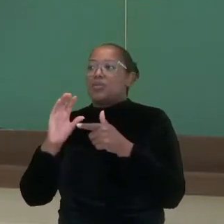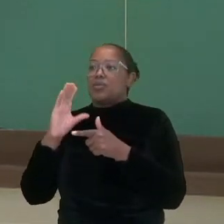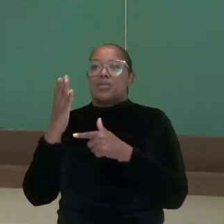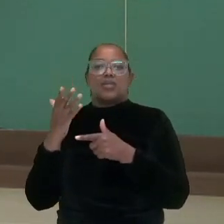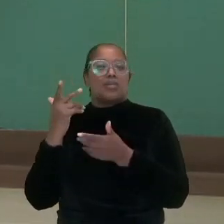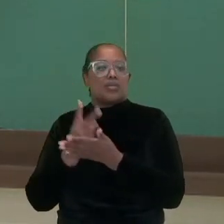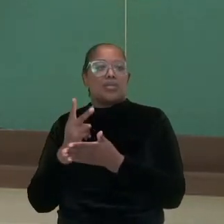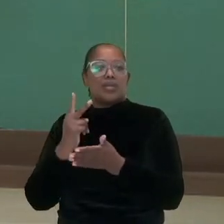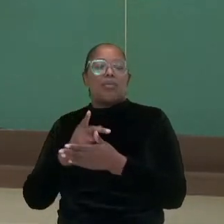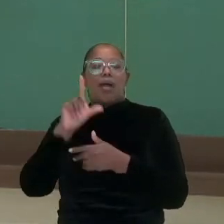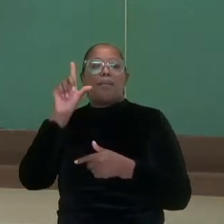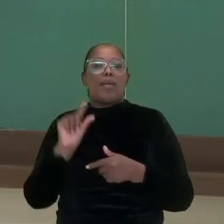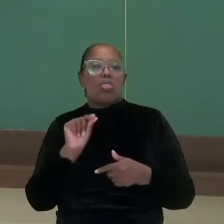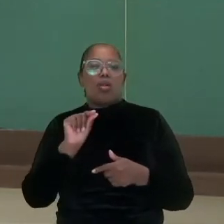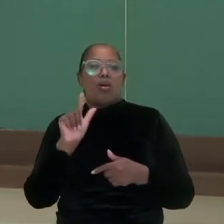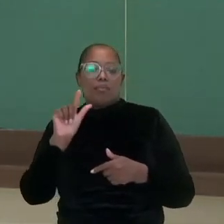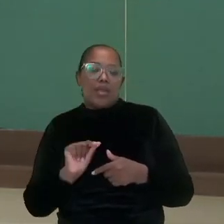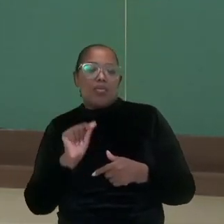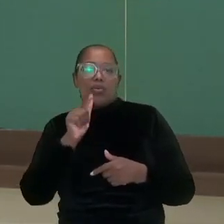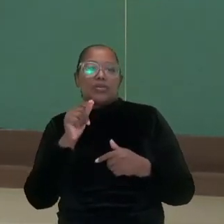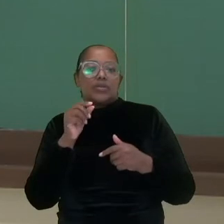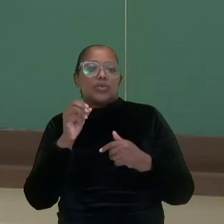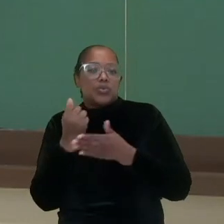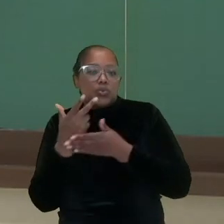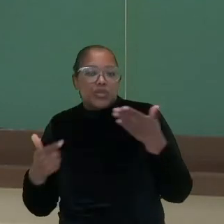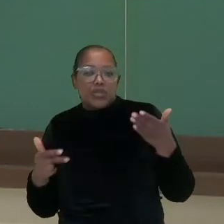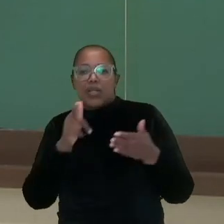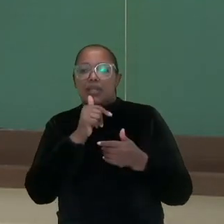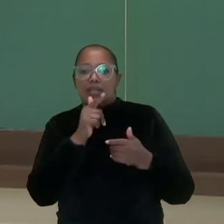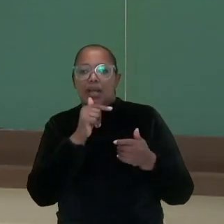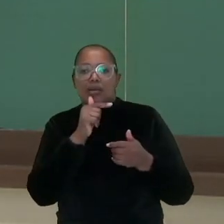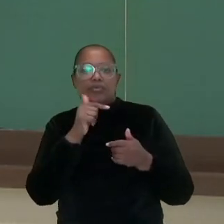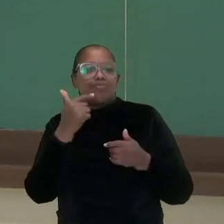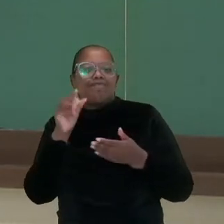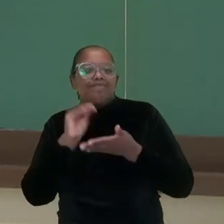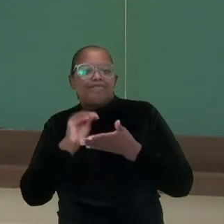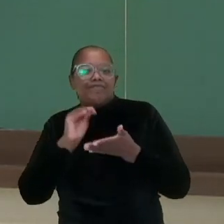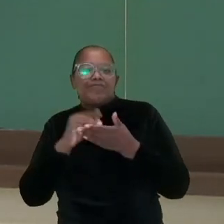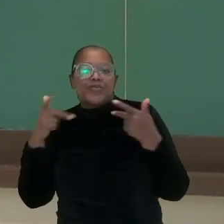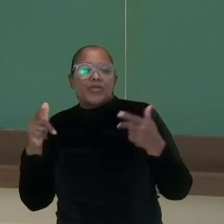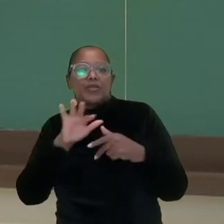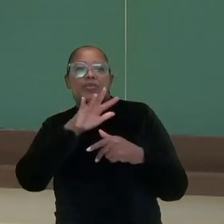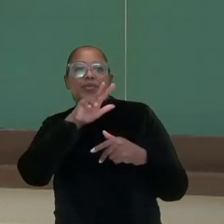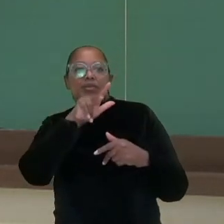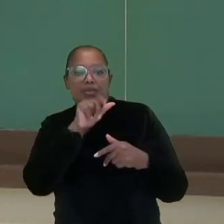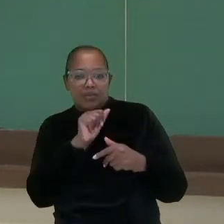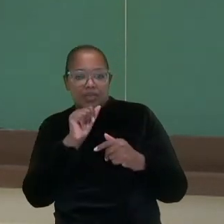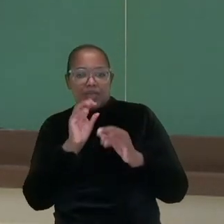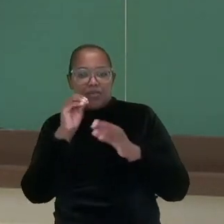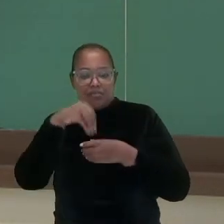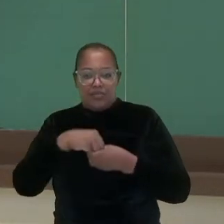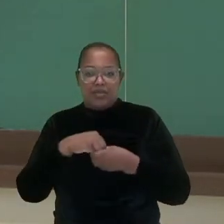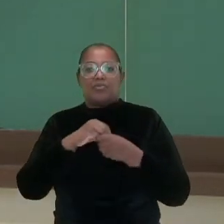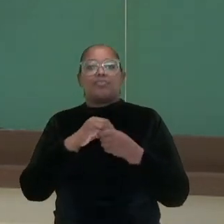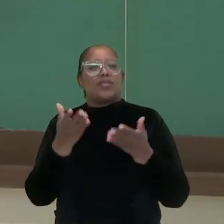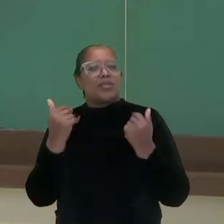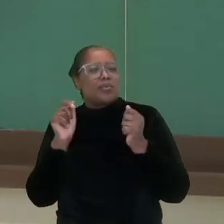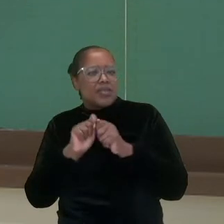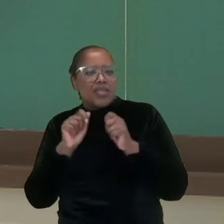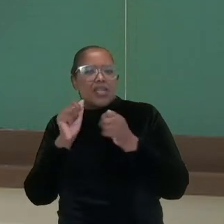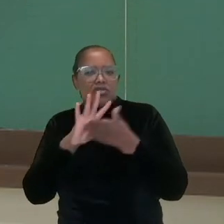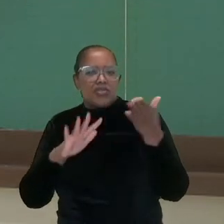das calotas polares. Então, tudo que estava lá congelado, de água congelada dos nossos polos, acaba derretendo pelo aumento da temperatura. E